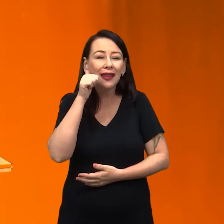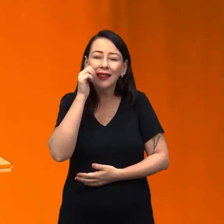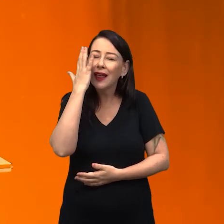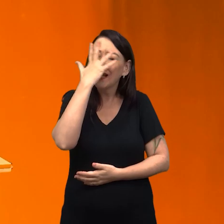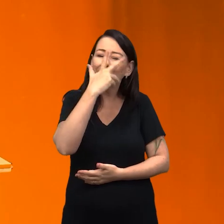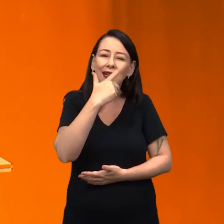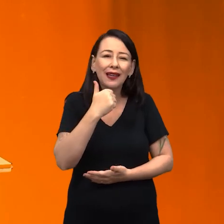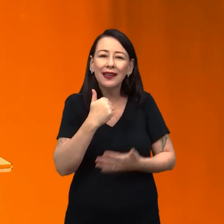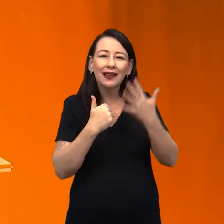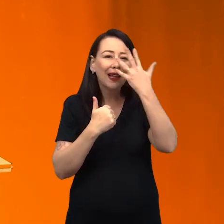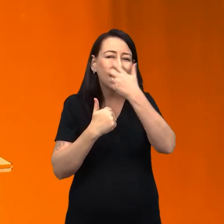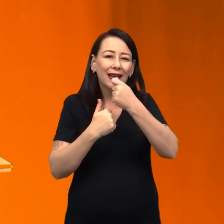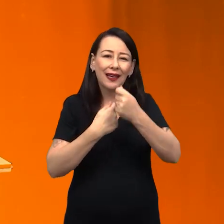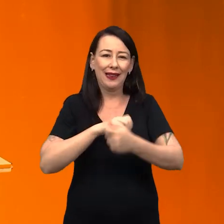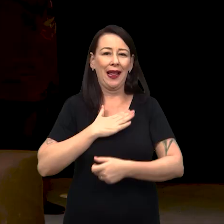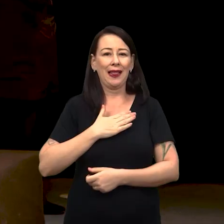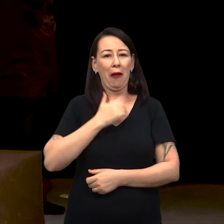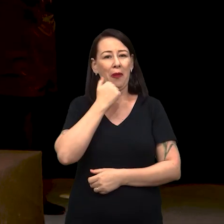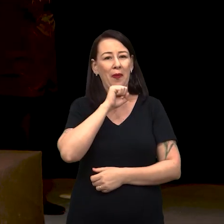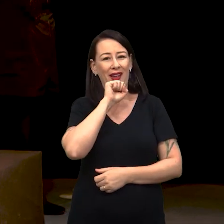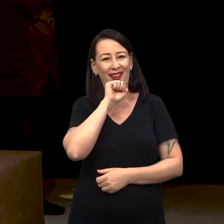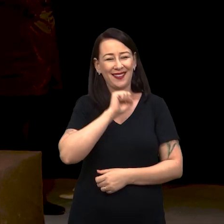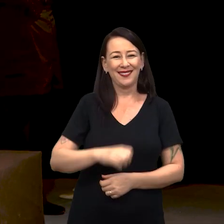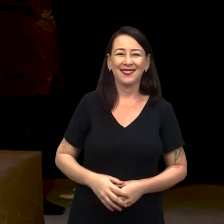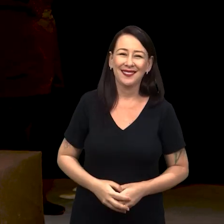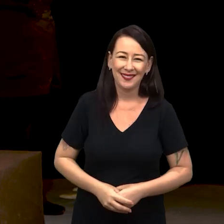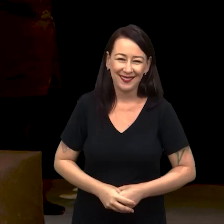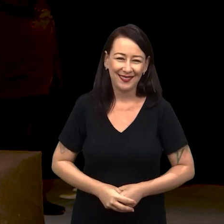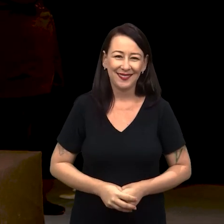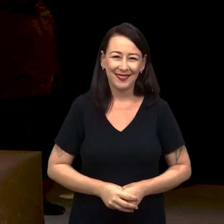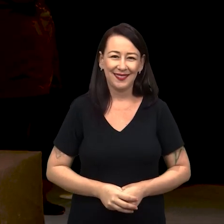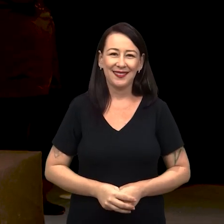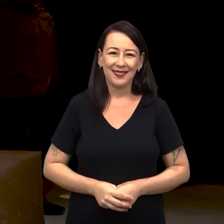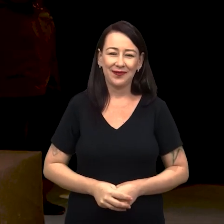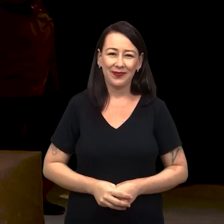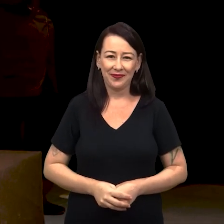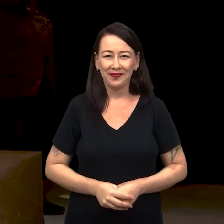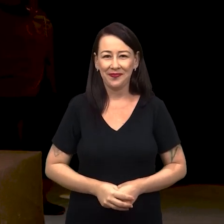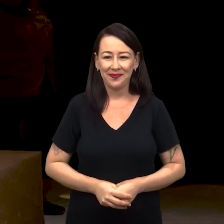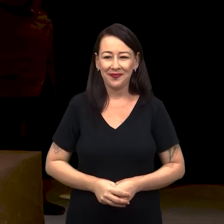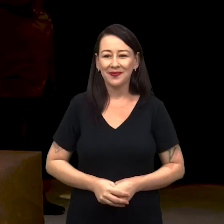menininha, toda linda de mamãe. É lindeza.